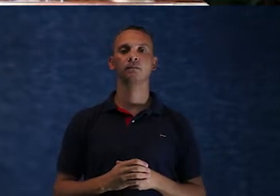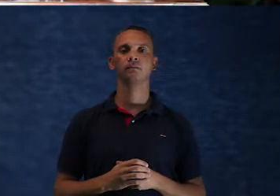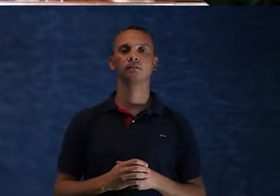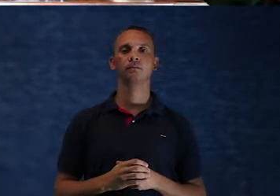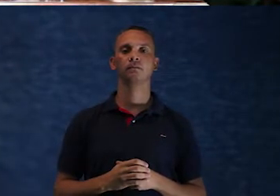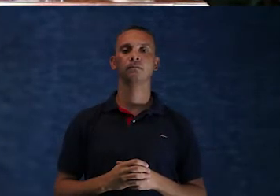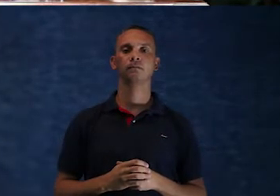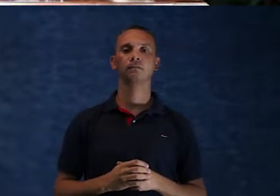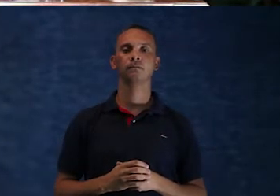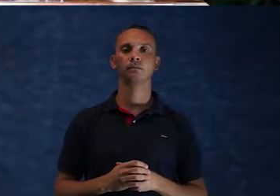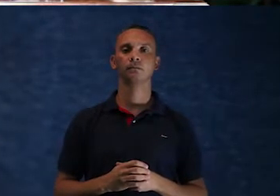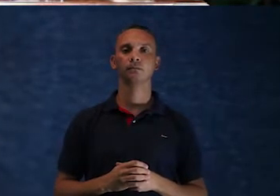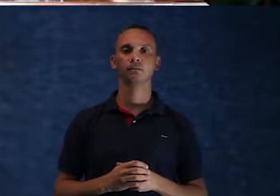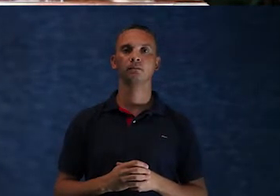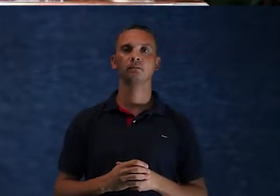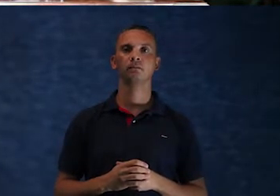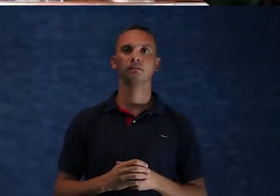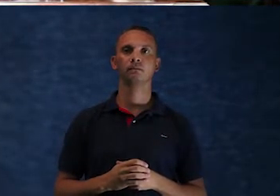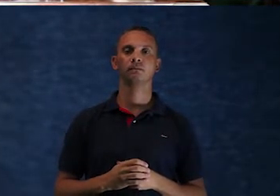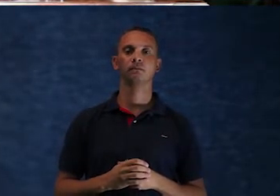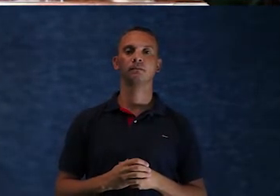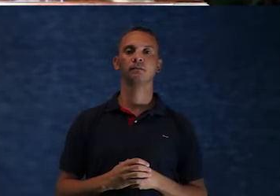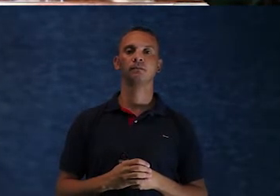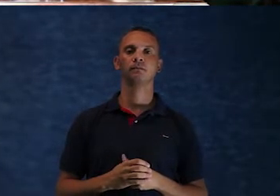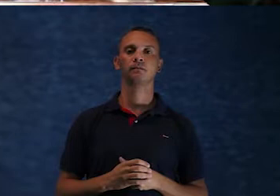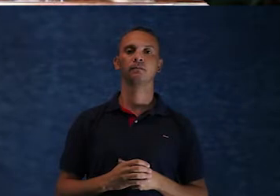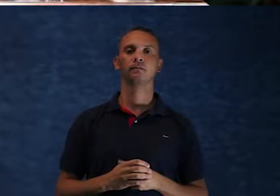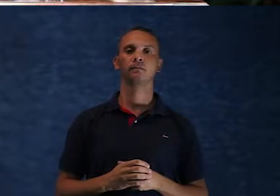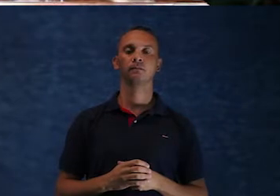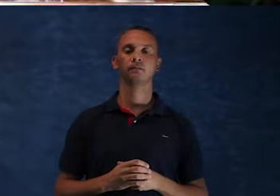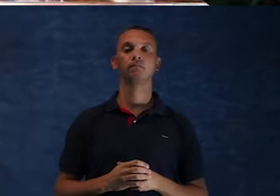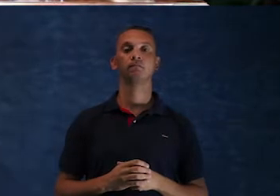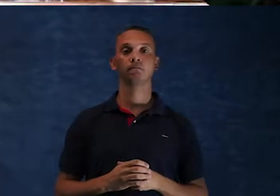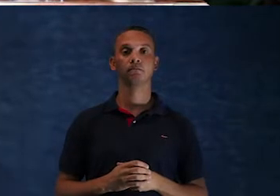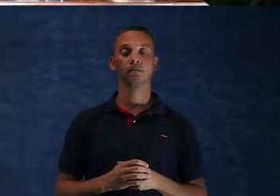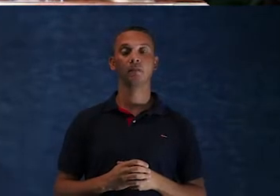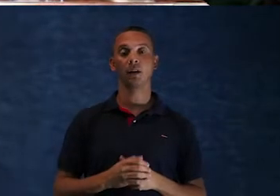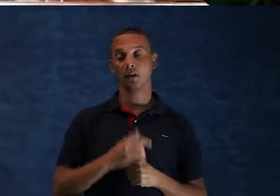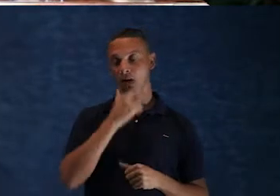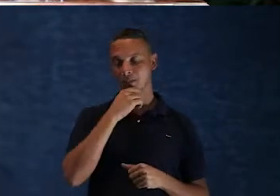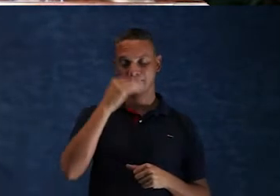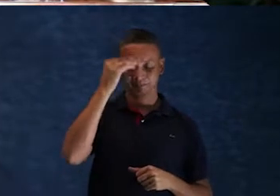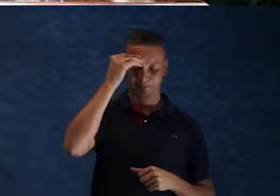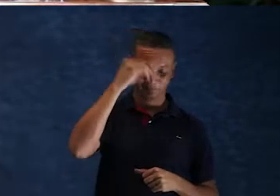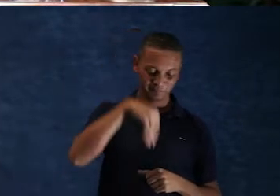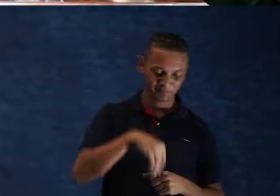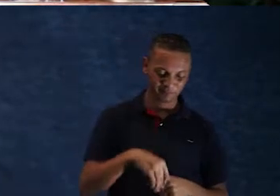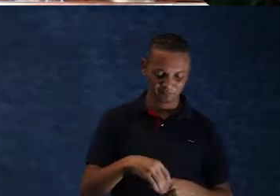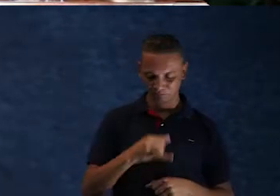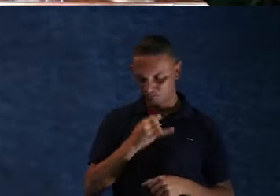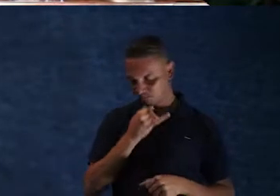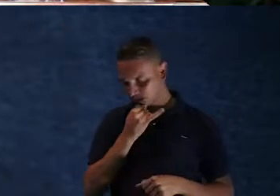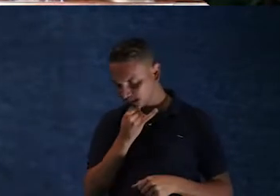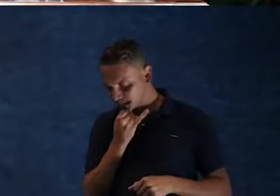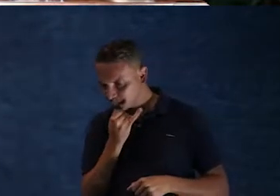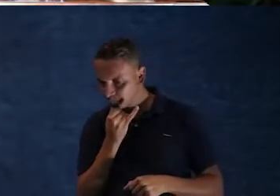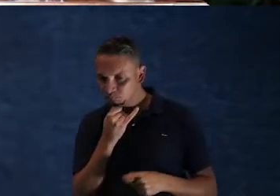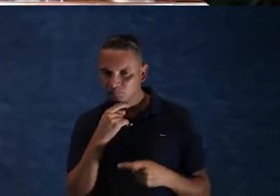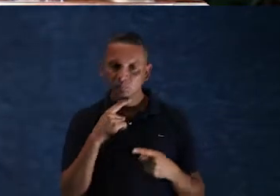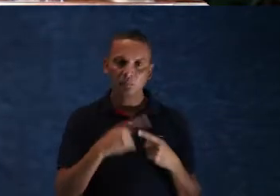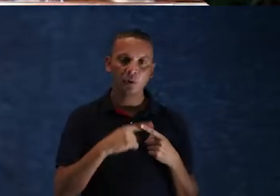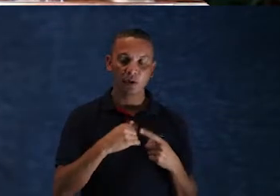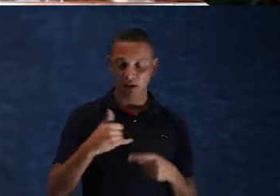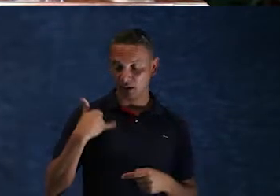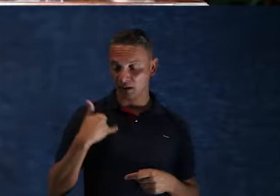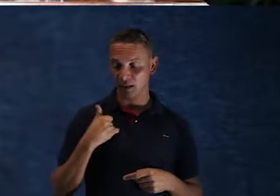Não? Isto. Obrigada. Desiludido e um tanto amargurado por ainda não ter, aos